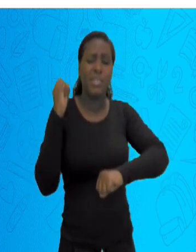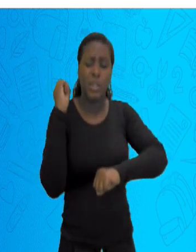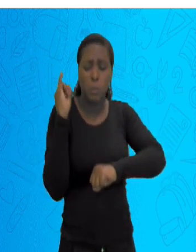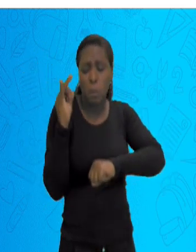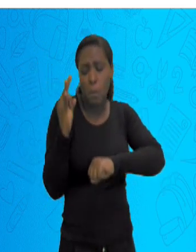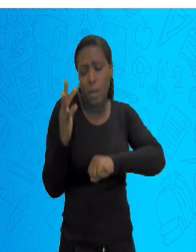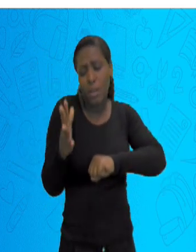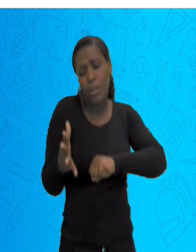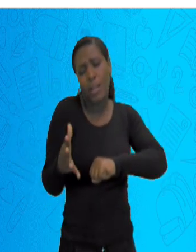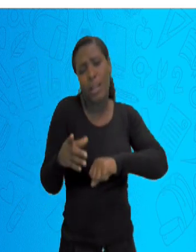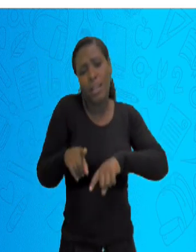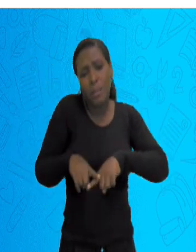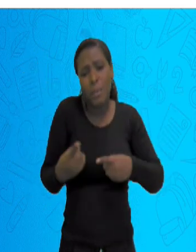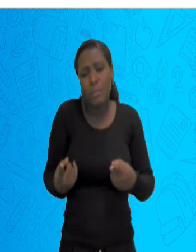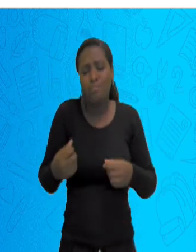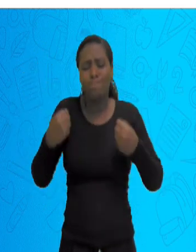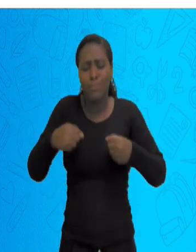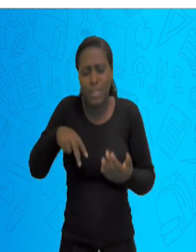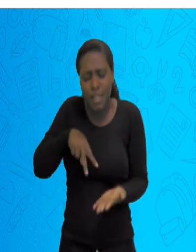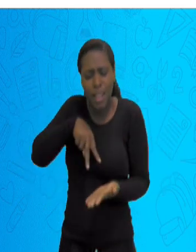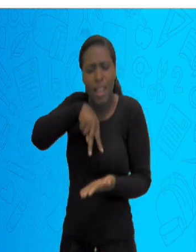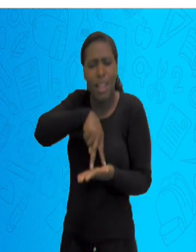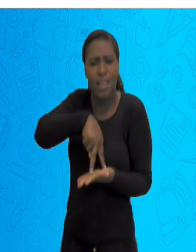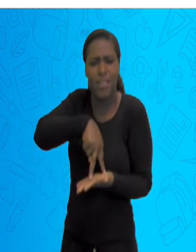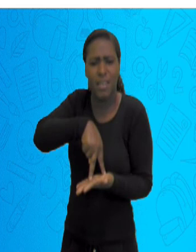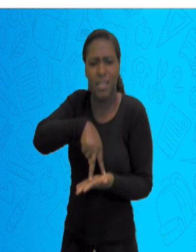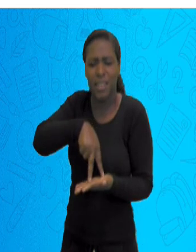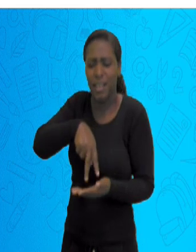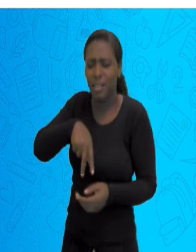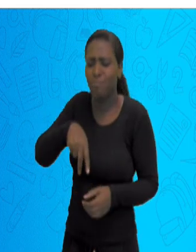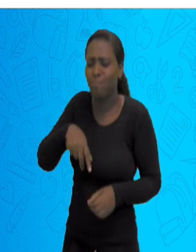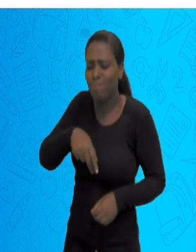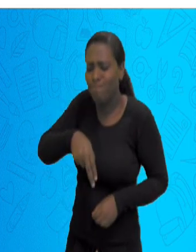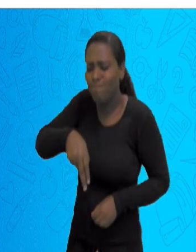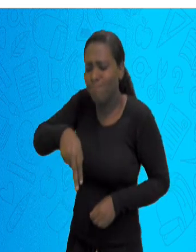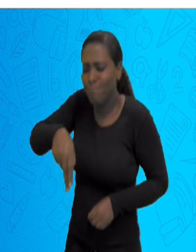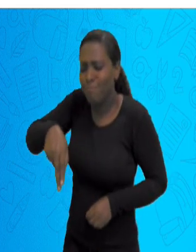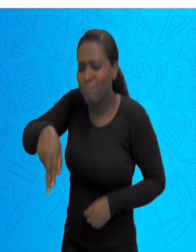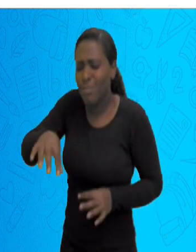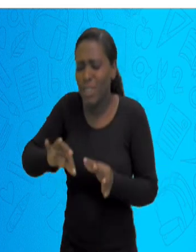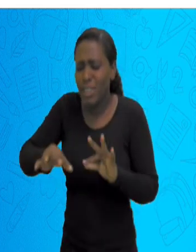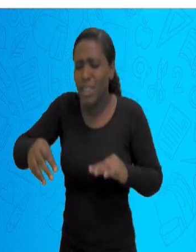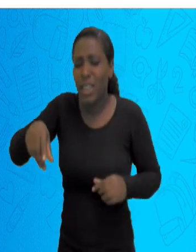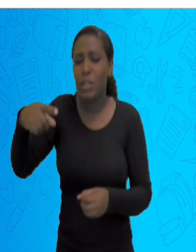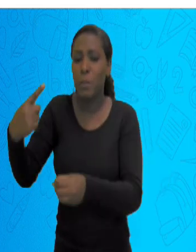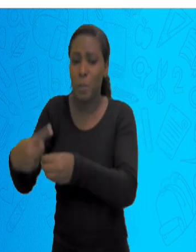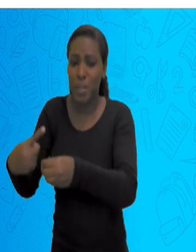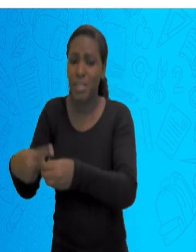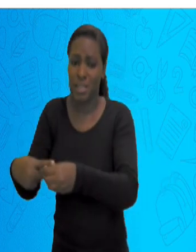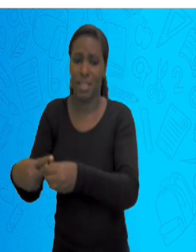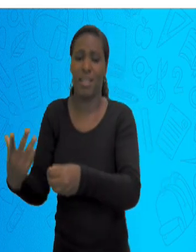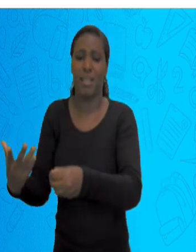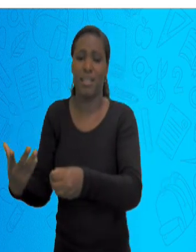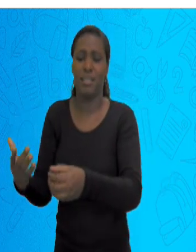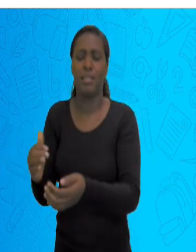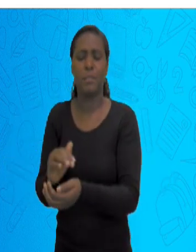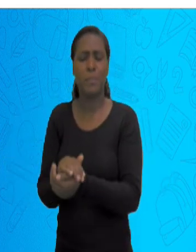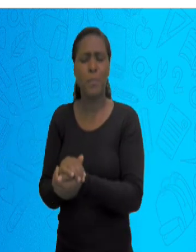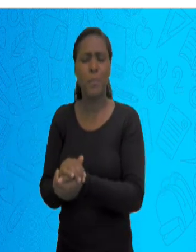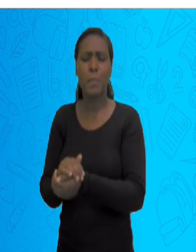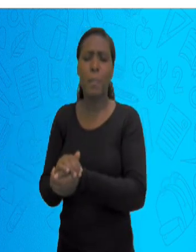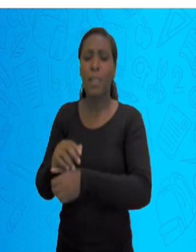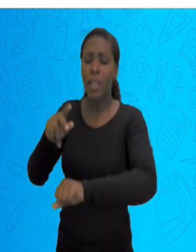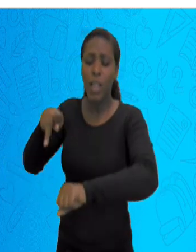preciso entregá-lo cedo. Há no país uma legenda que